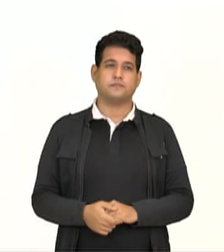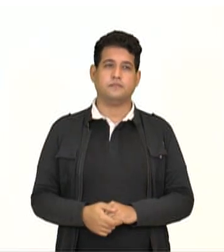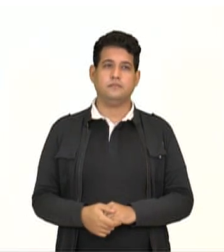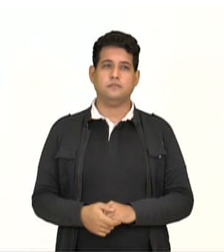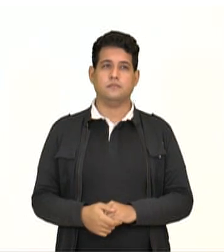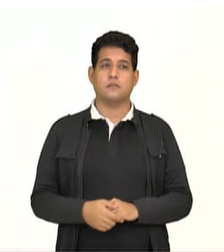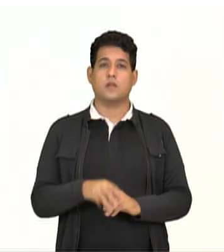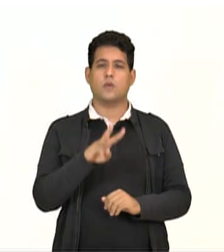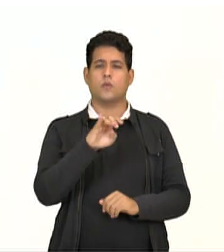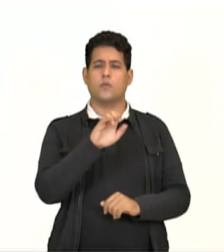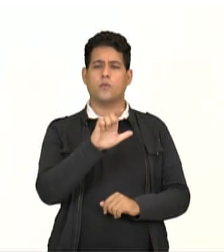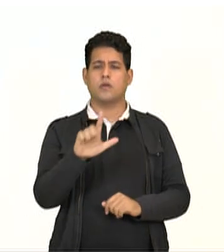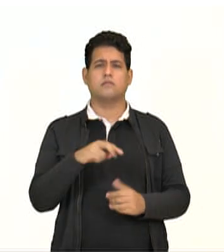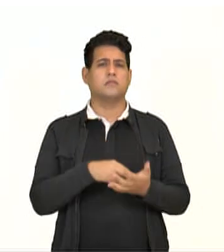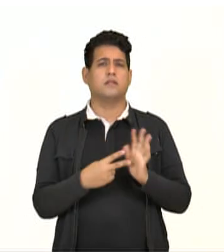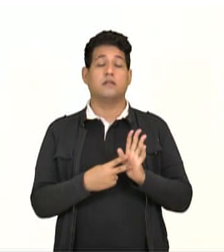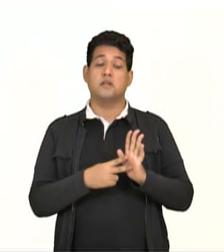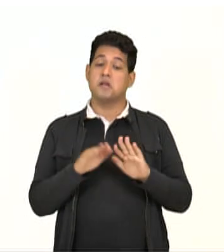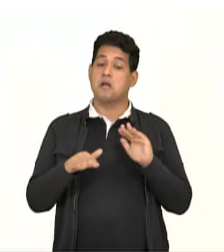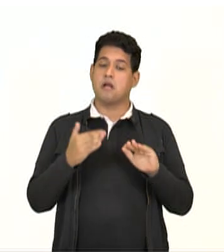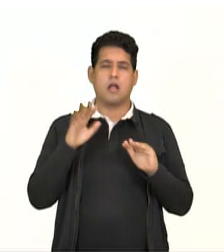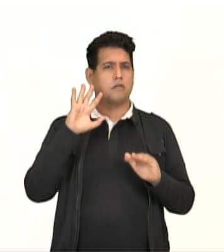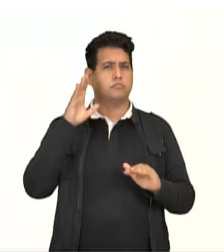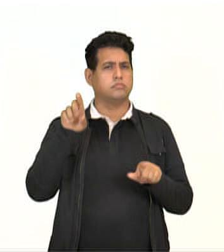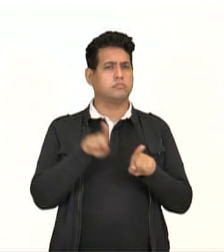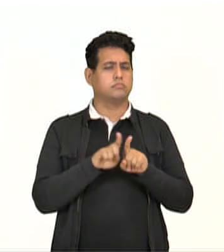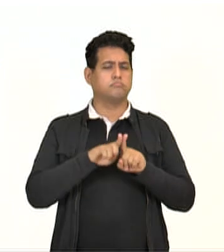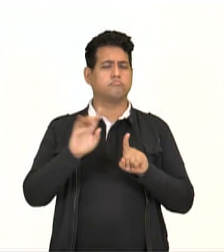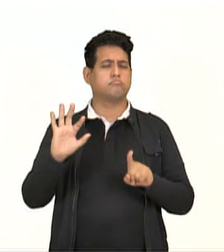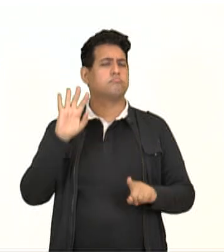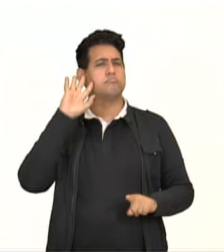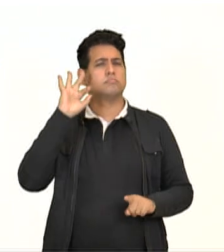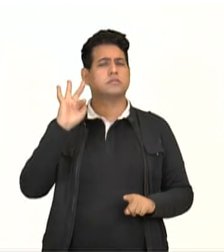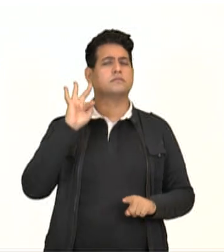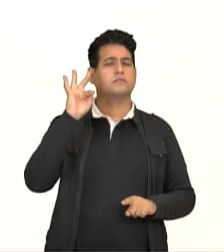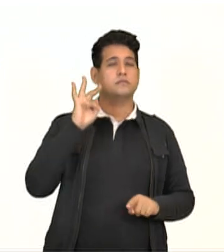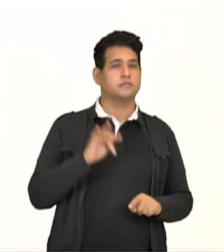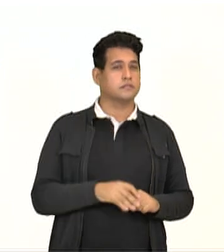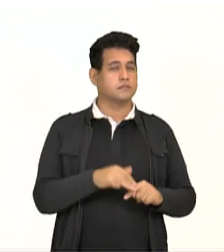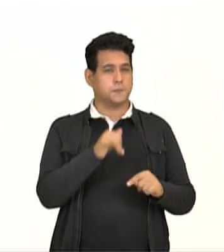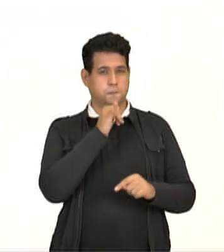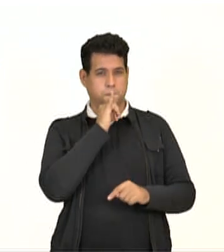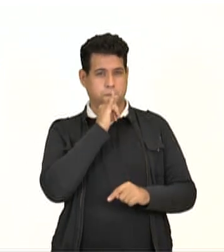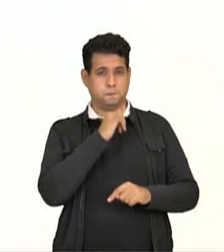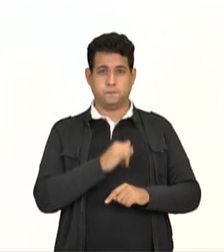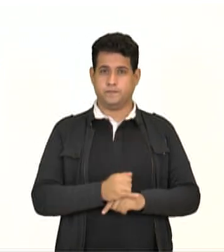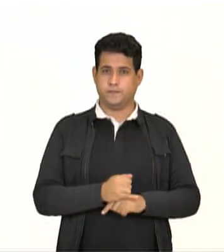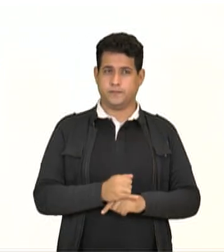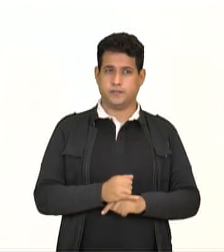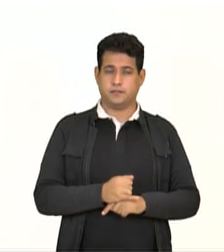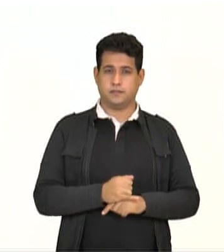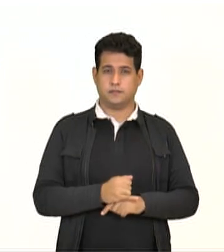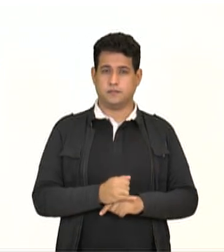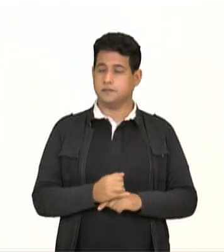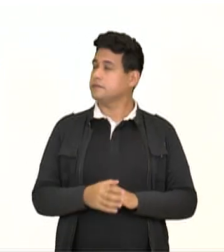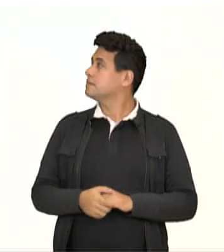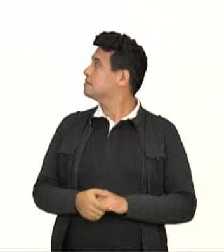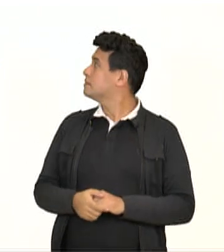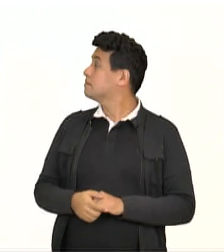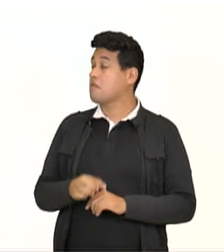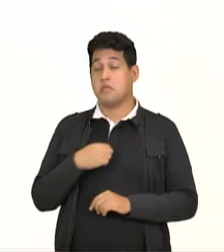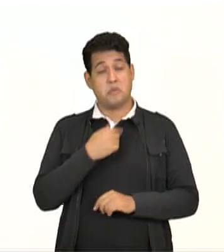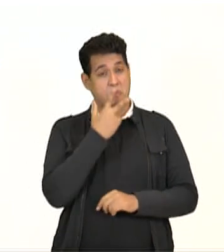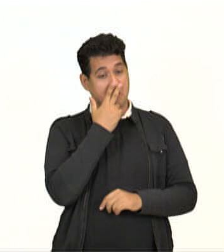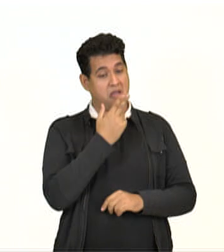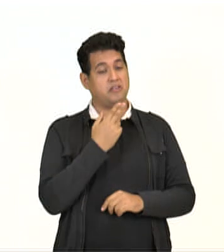O will expressa uma possibilidade ou uma previsão do que vai acontecer. Vamos ao exemplo. I think it will be sunny. Eu